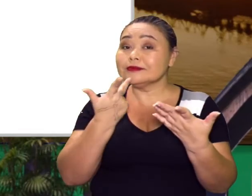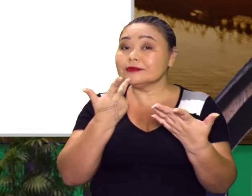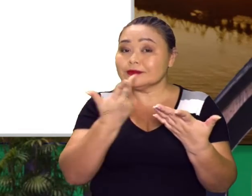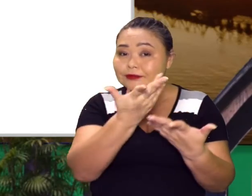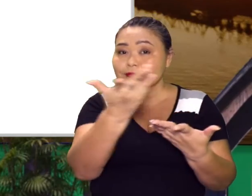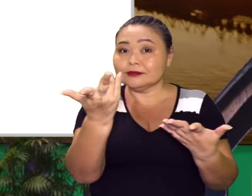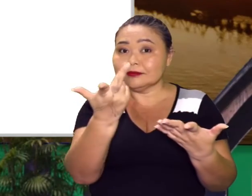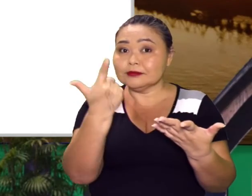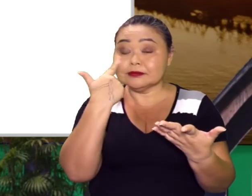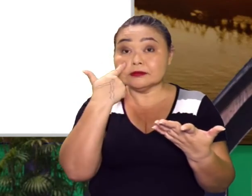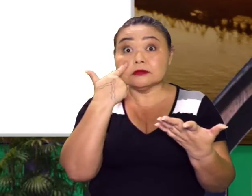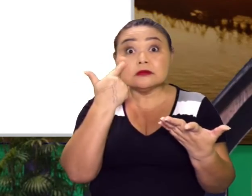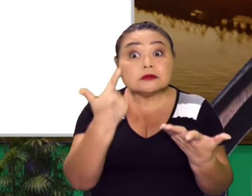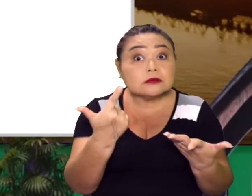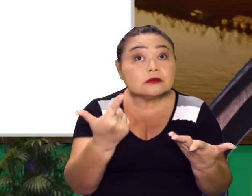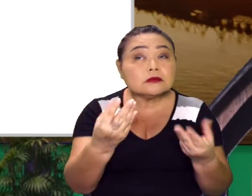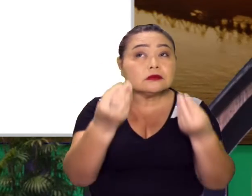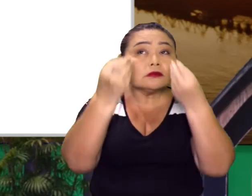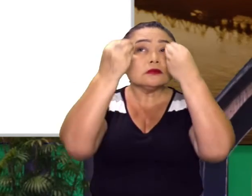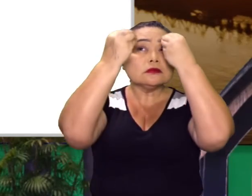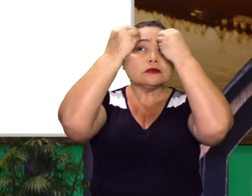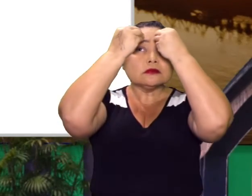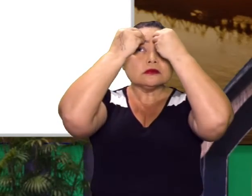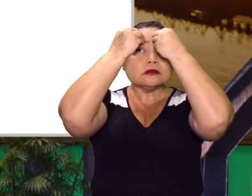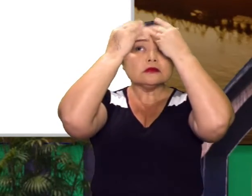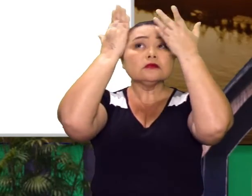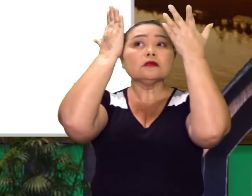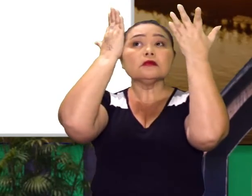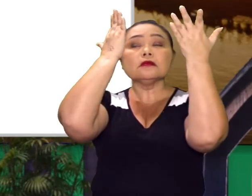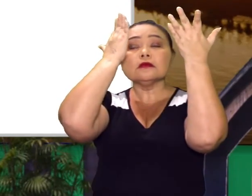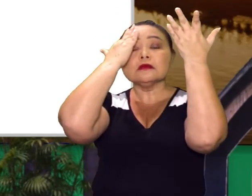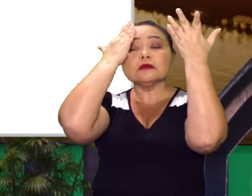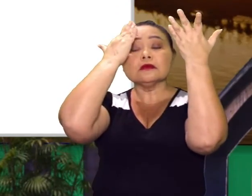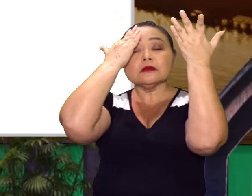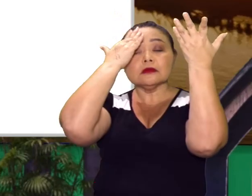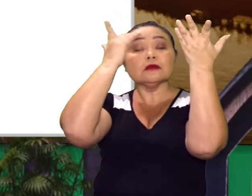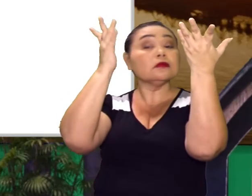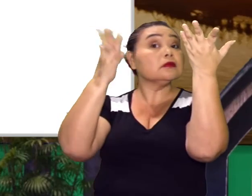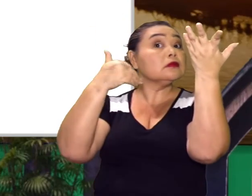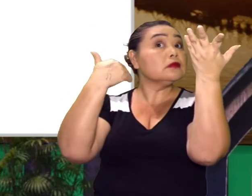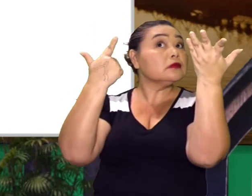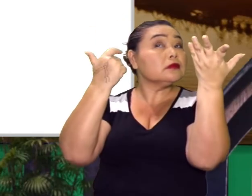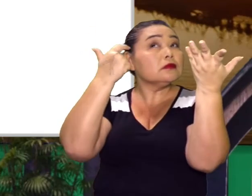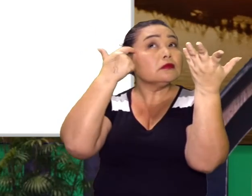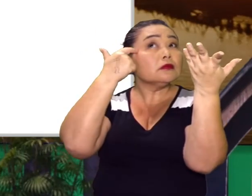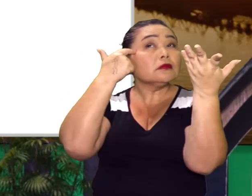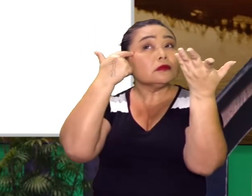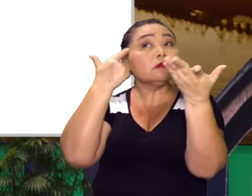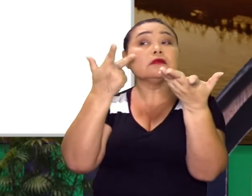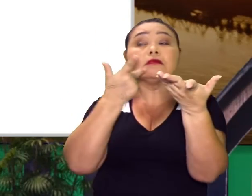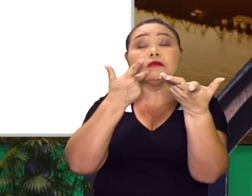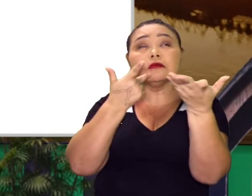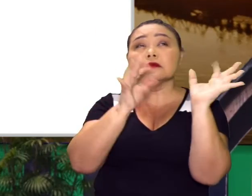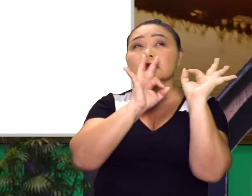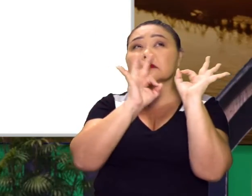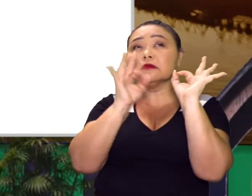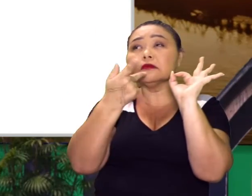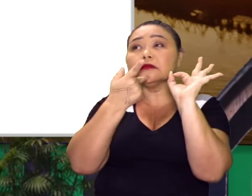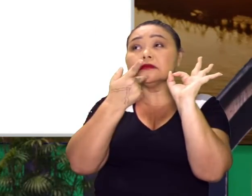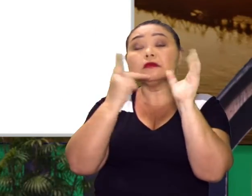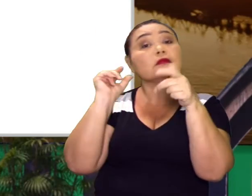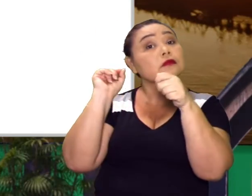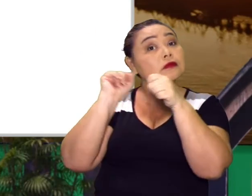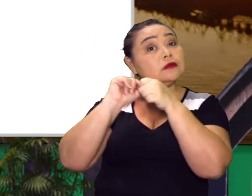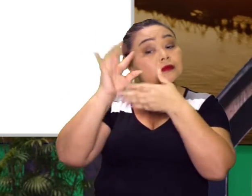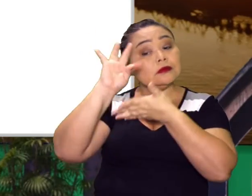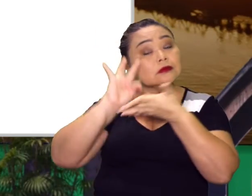de você o seu entendimento. Para isso, tem que ter uma noção de tudo aquilo que a gente falou e que